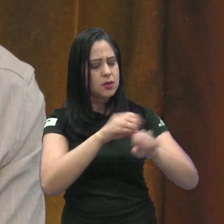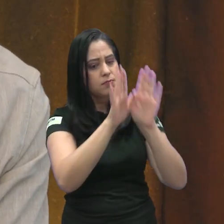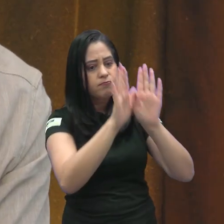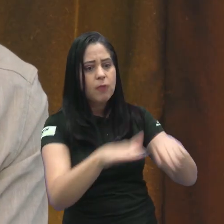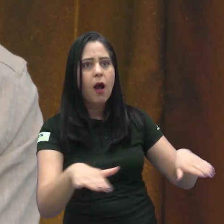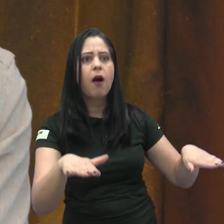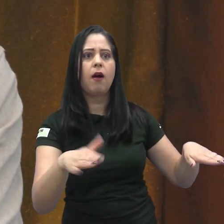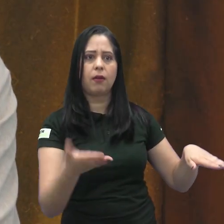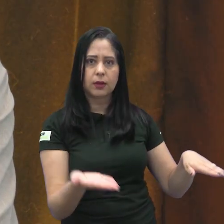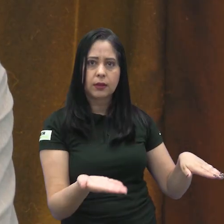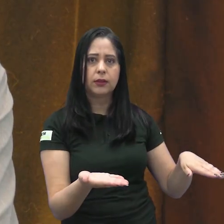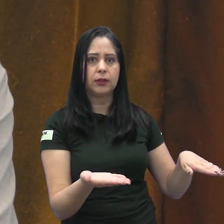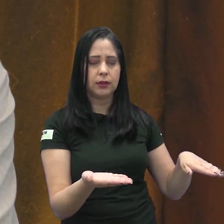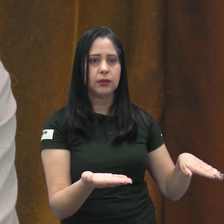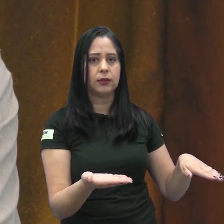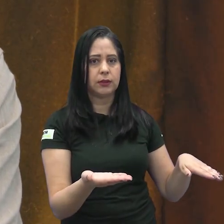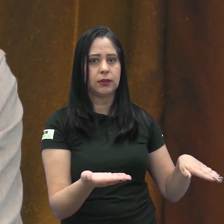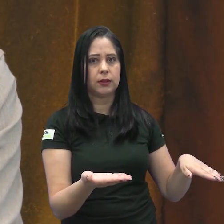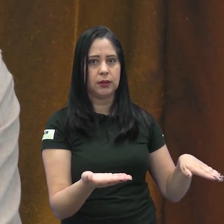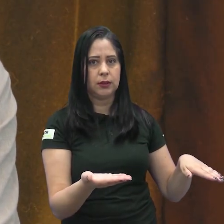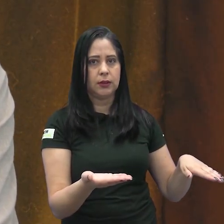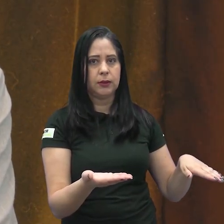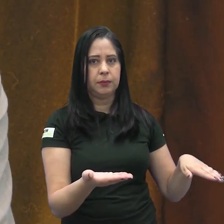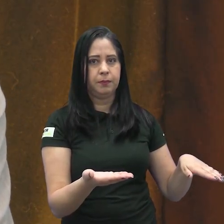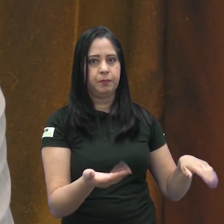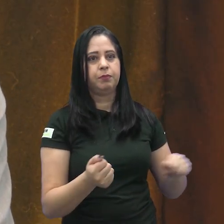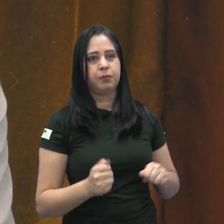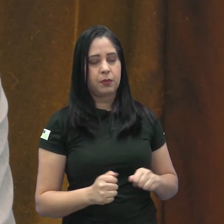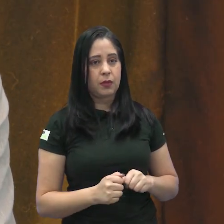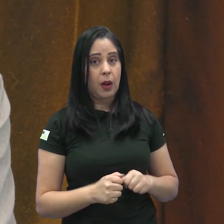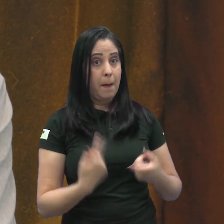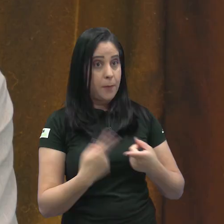as crianças, que seja colocado